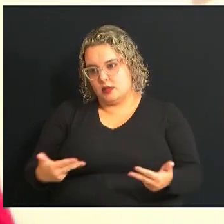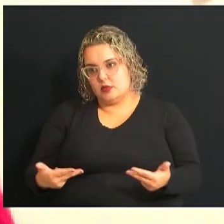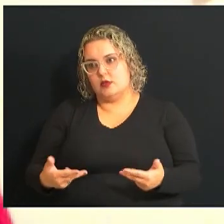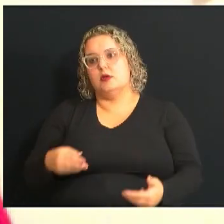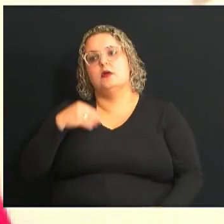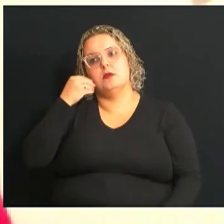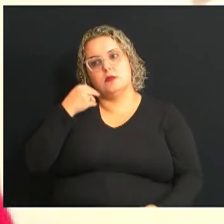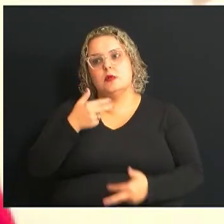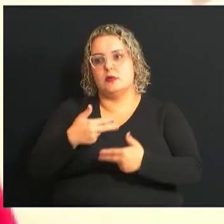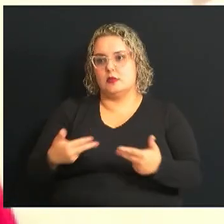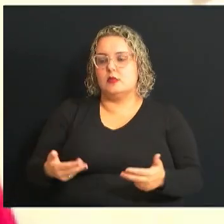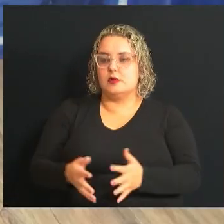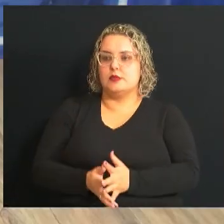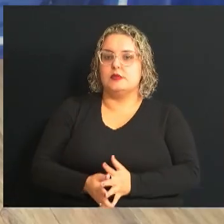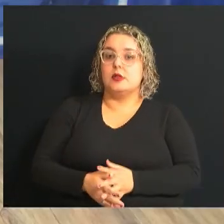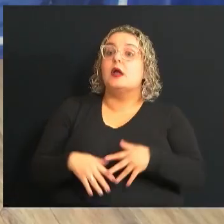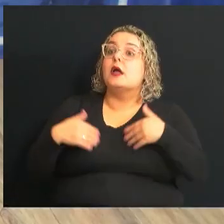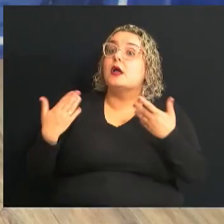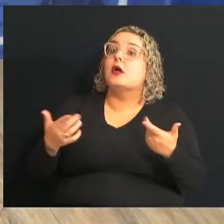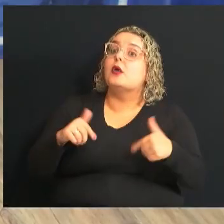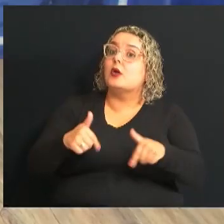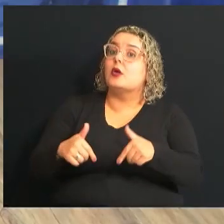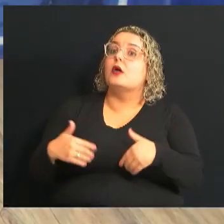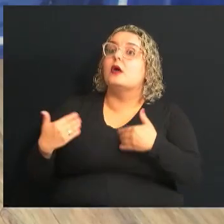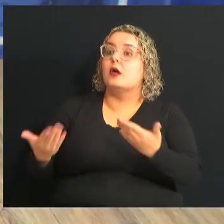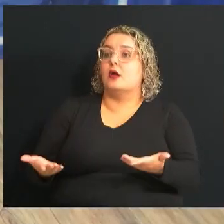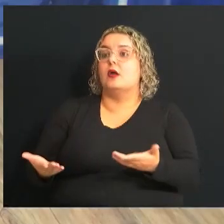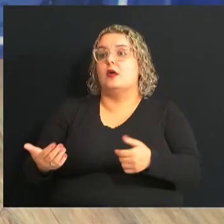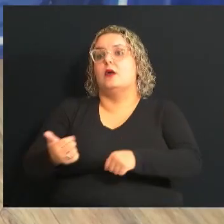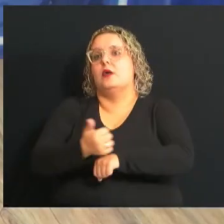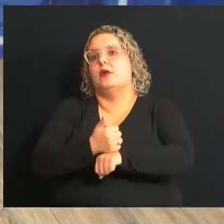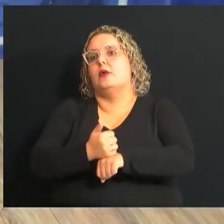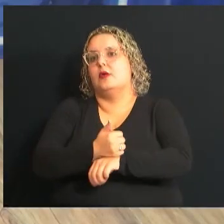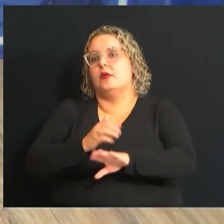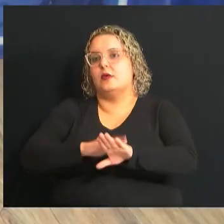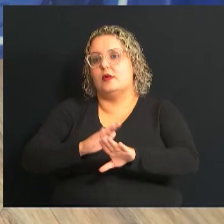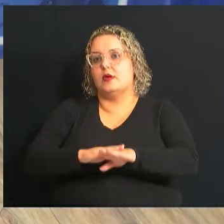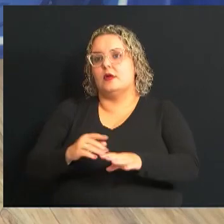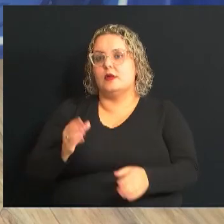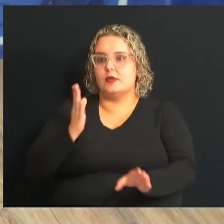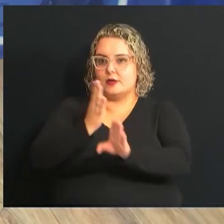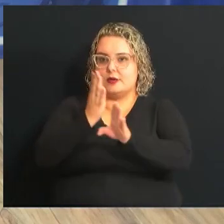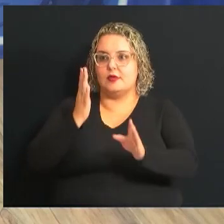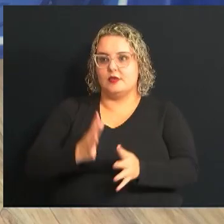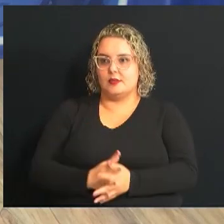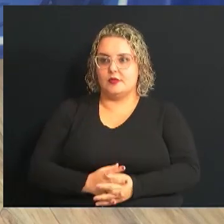coisas. E hoje, qual que é o seu trabalho? Qual que é a sua carreira, a atividade que você encontrou?